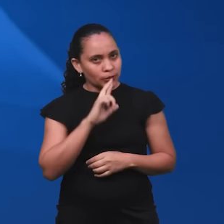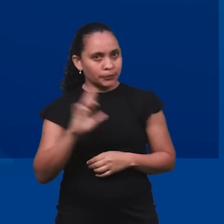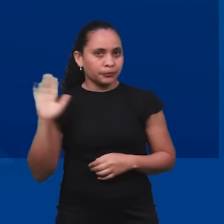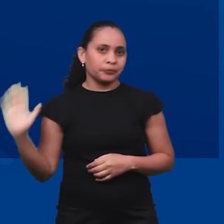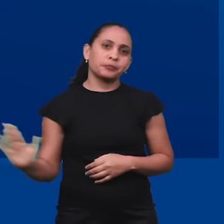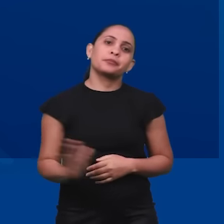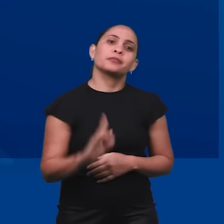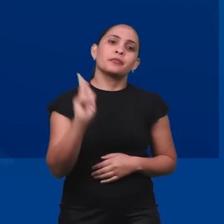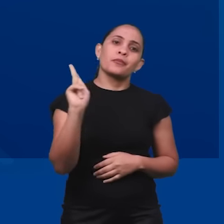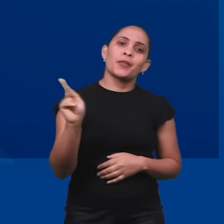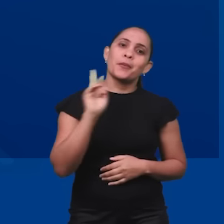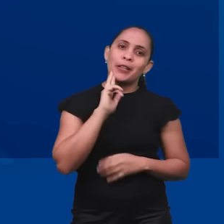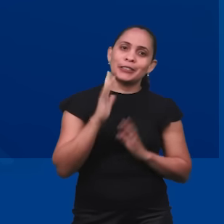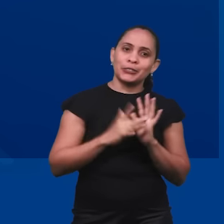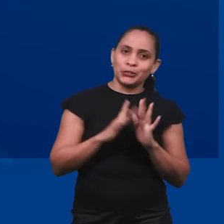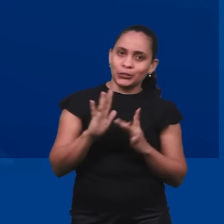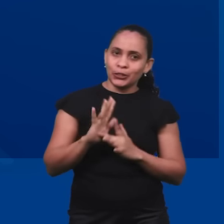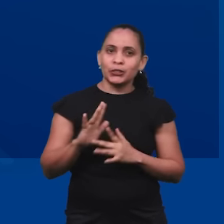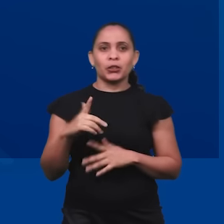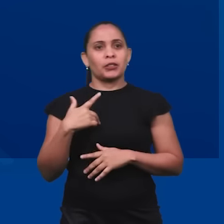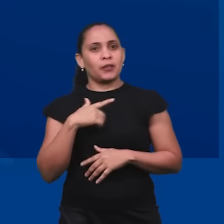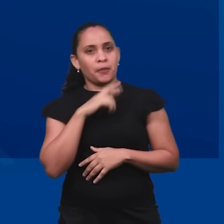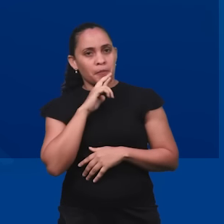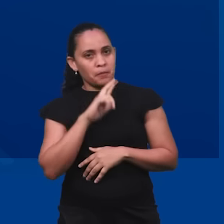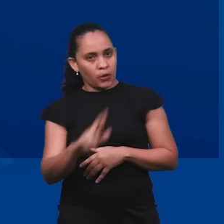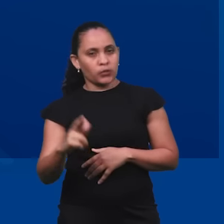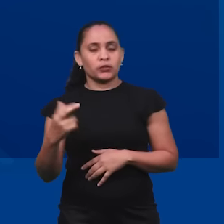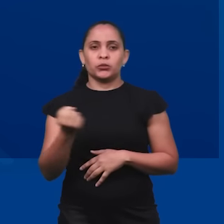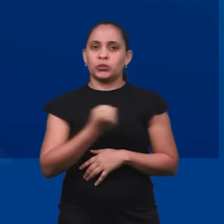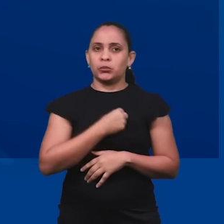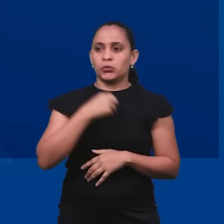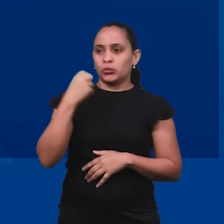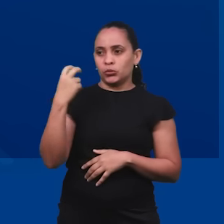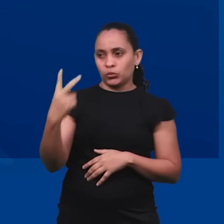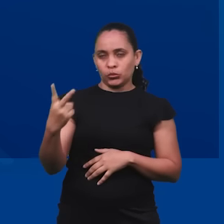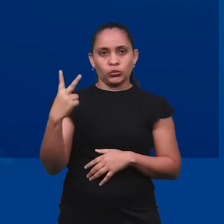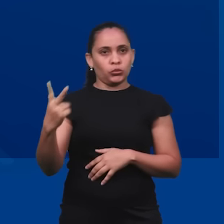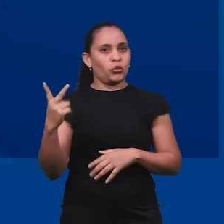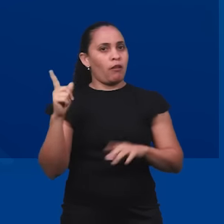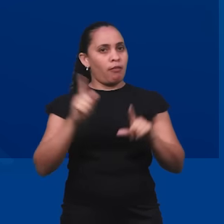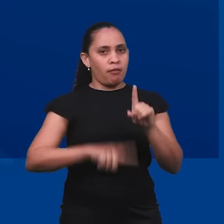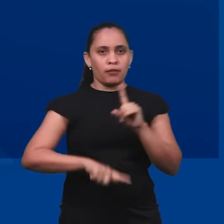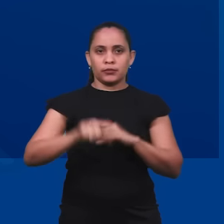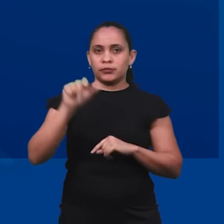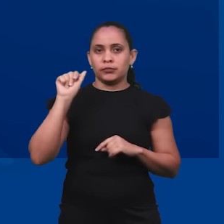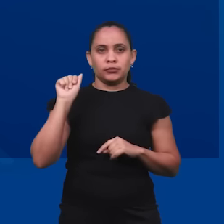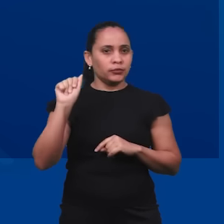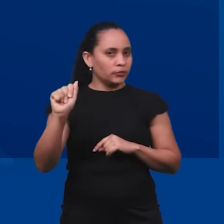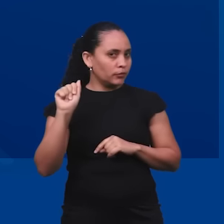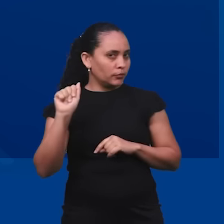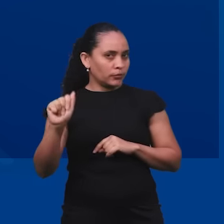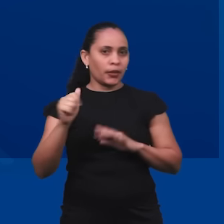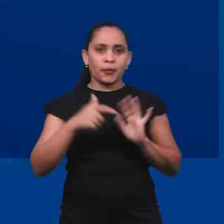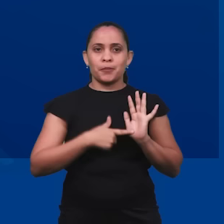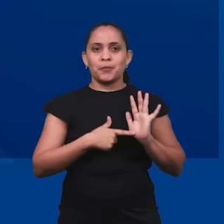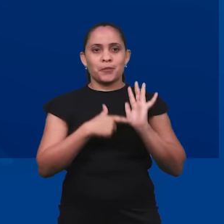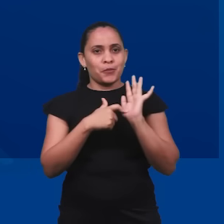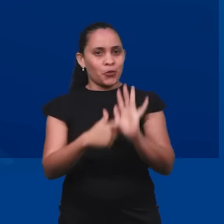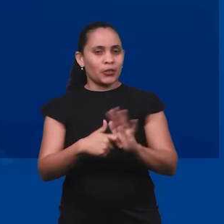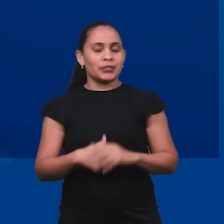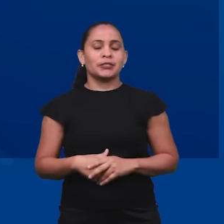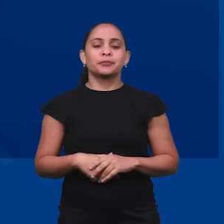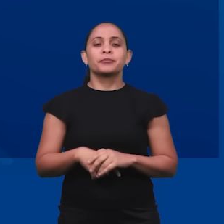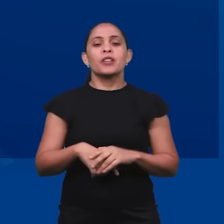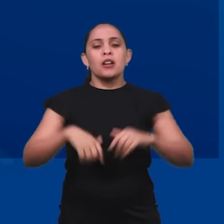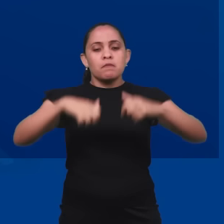respostas. A paz do Senhor Jesus, em resposta à questão 2 da EBD, em sua letra A expressão que diz a